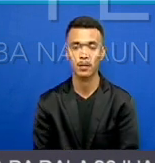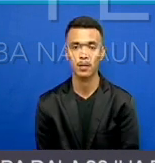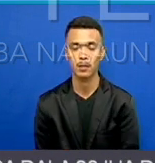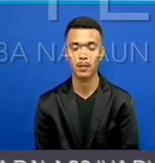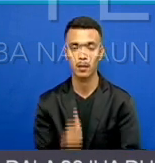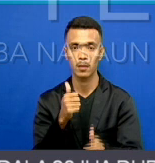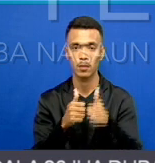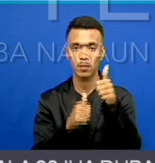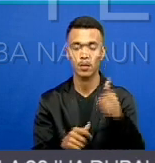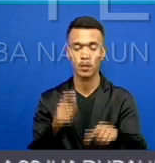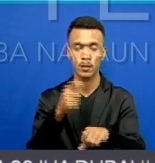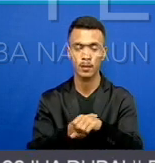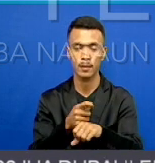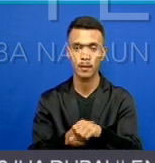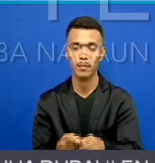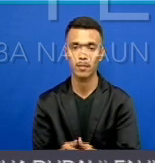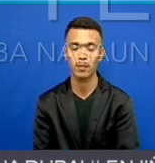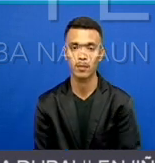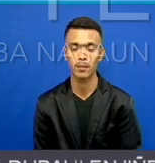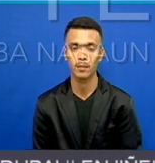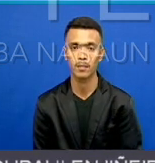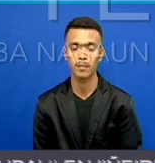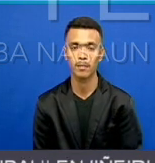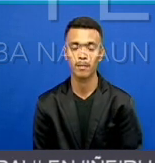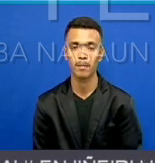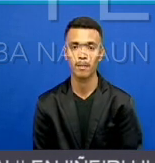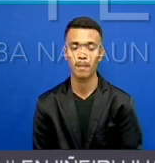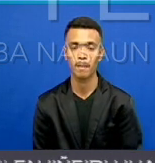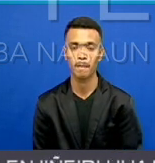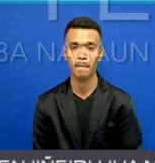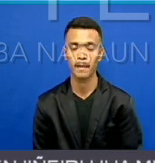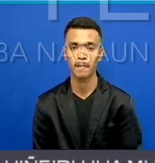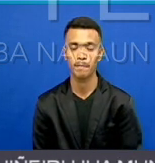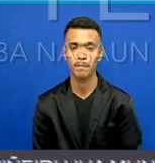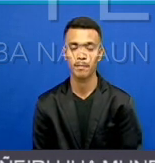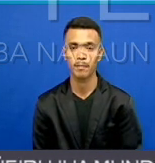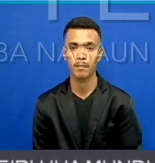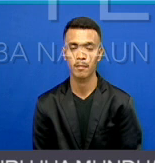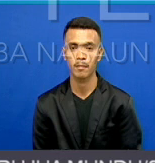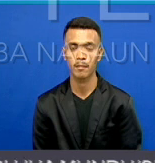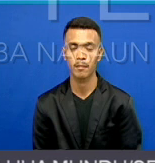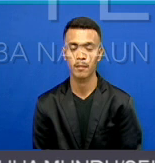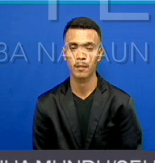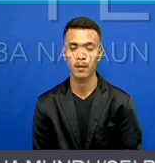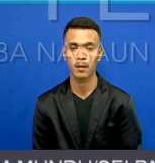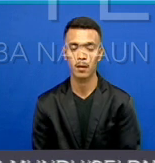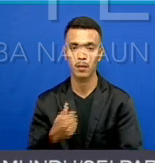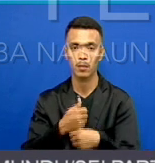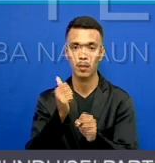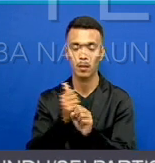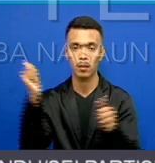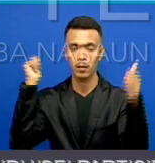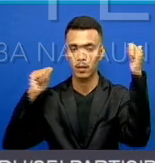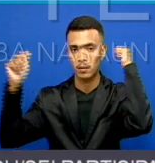por um tempo. Ao cara desafia este bom itahoto, mesmo o estudante Sira tinha o imai, fale halo criatividade, criativo sido que